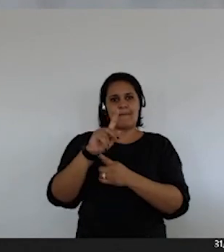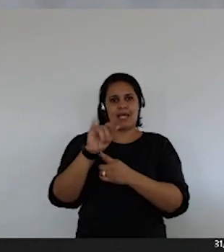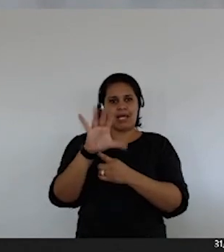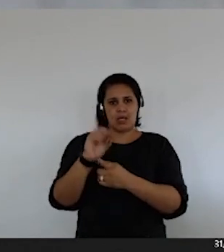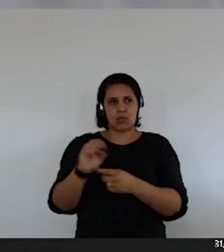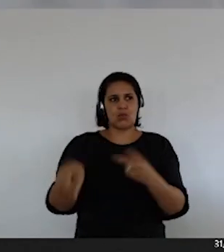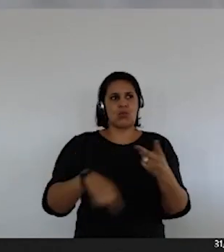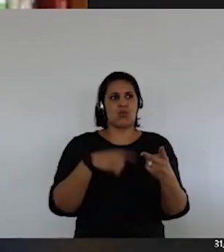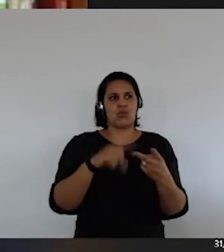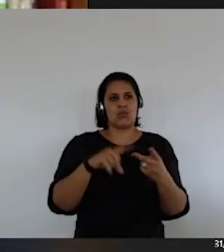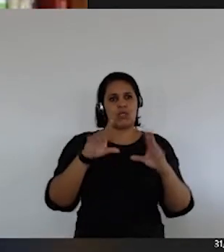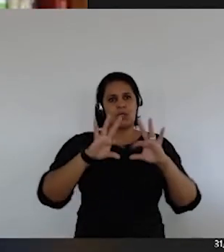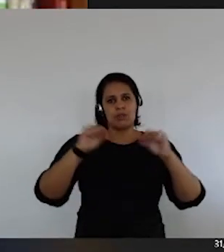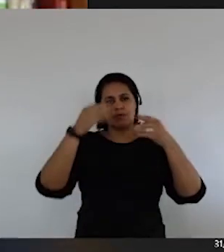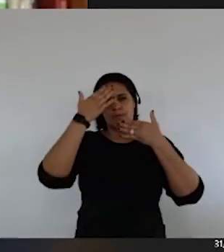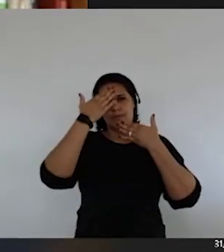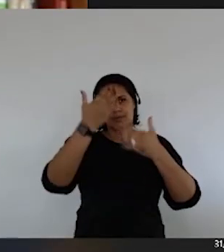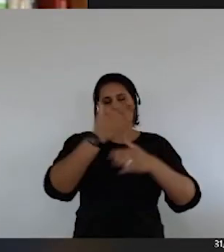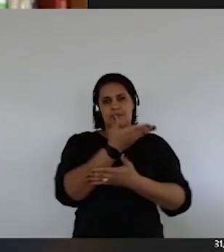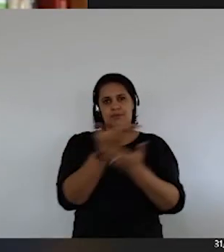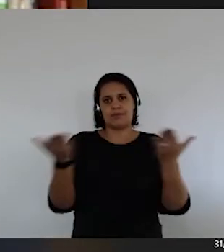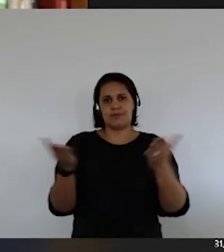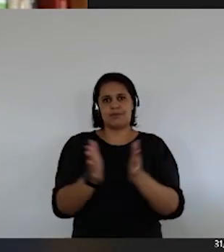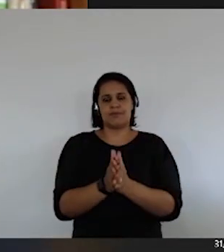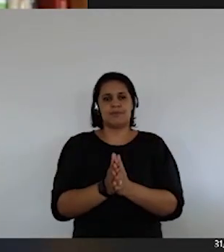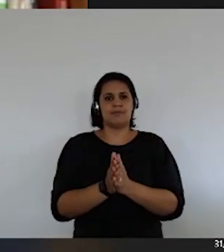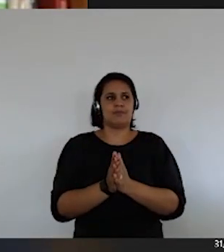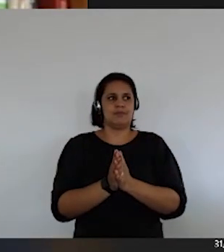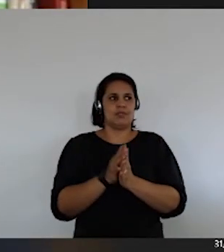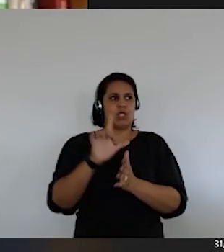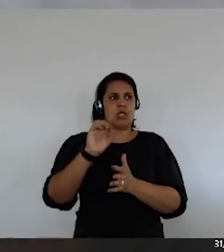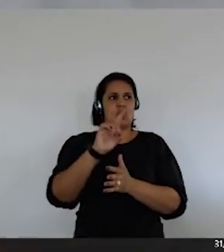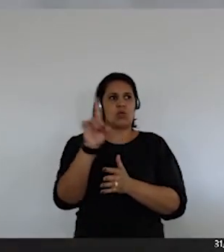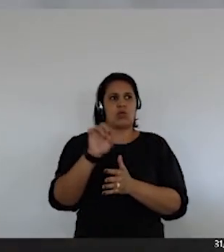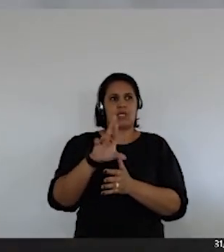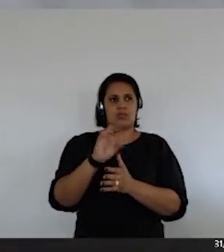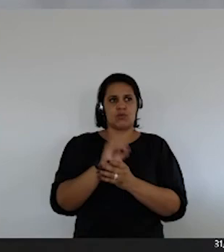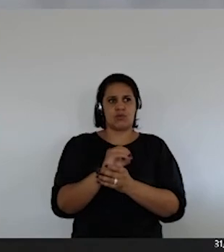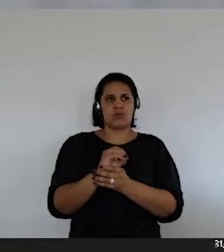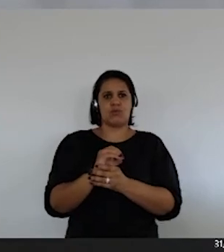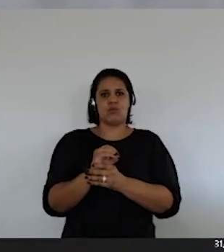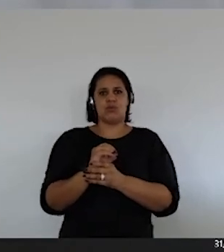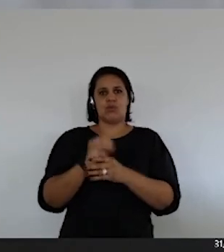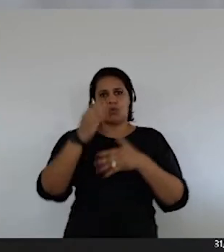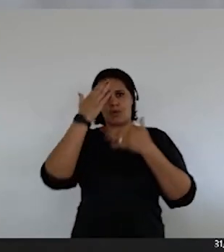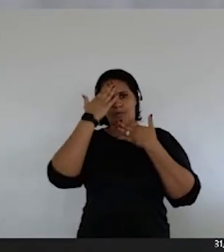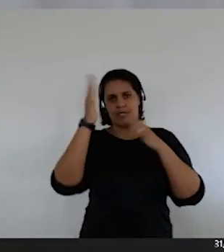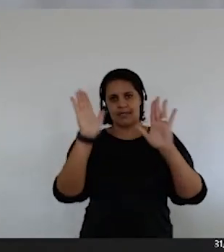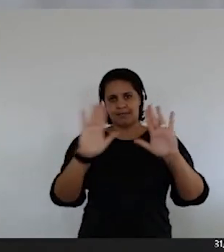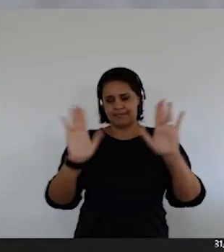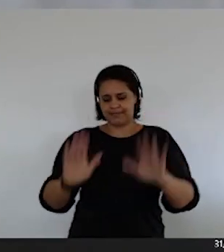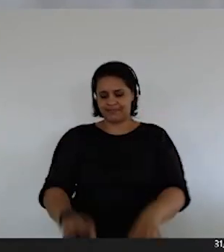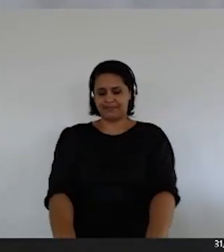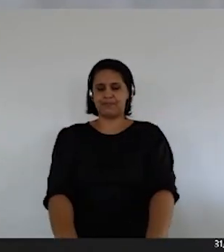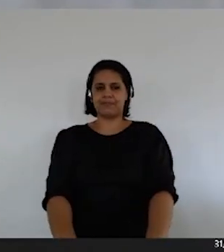ao professor Paulo. Muito obrigado a todos. Ao professor Lourenço Josa. Um abraço e até breve.